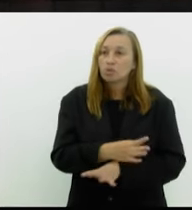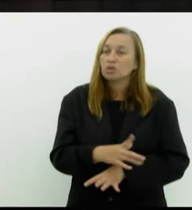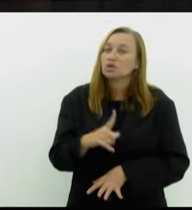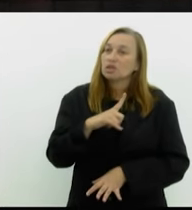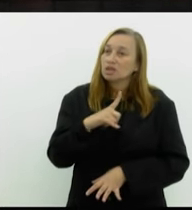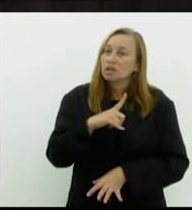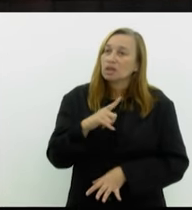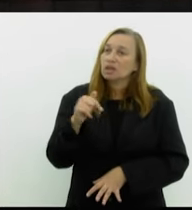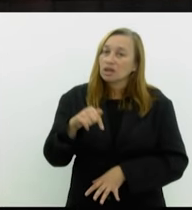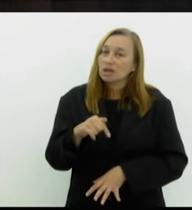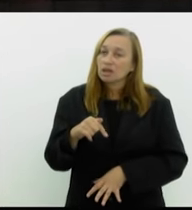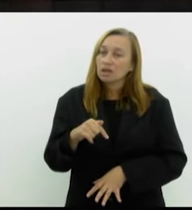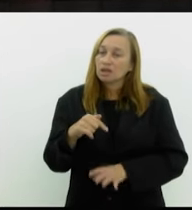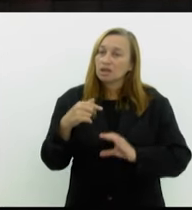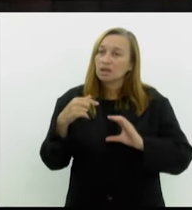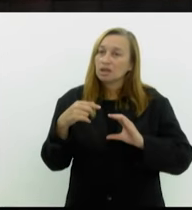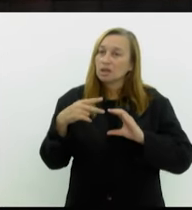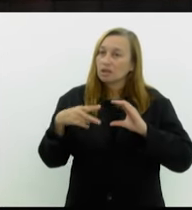um tramitando na Câmara,